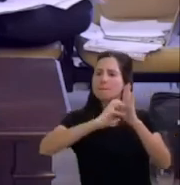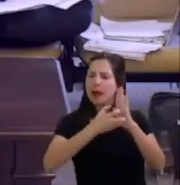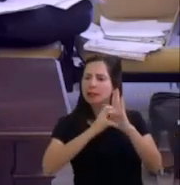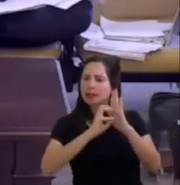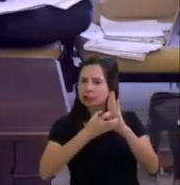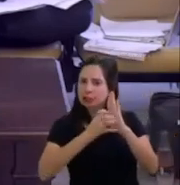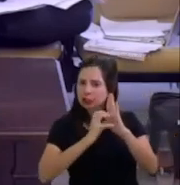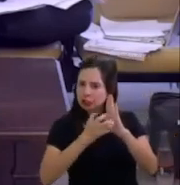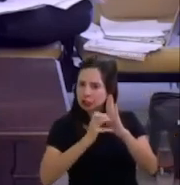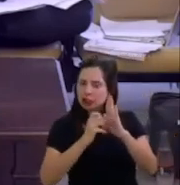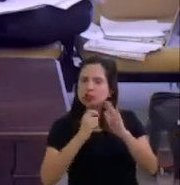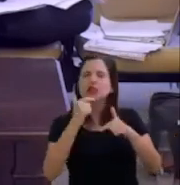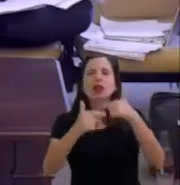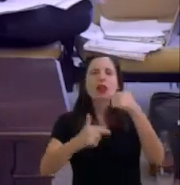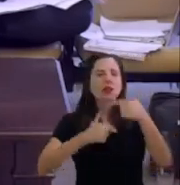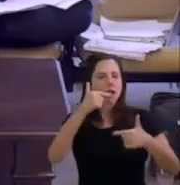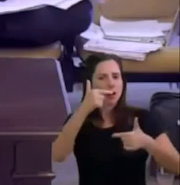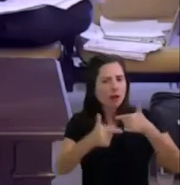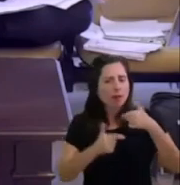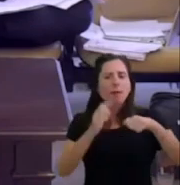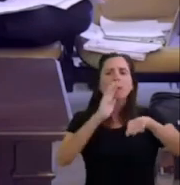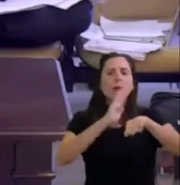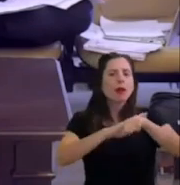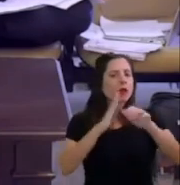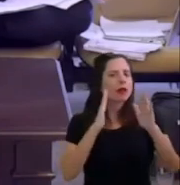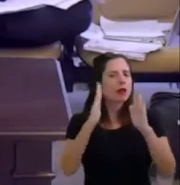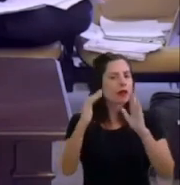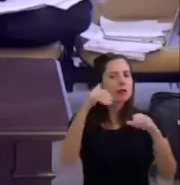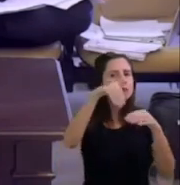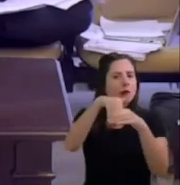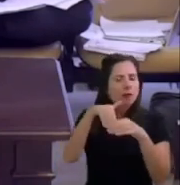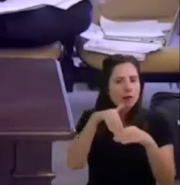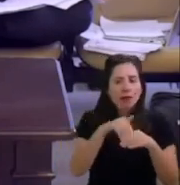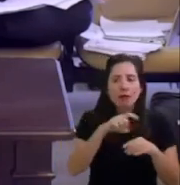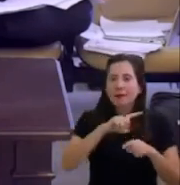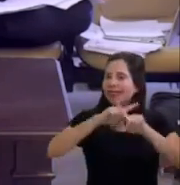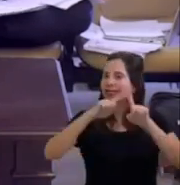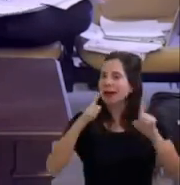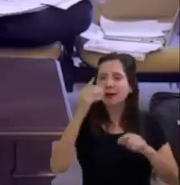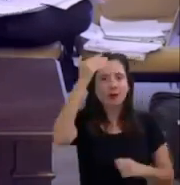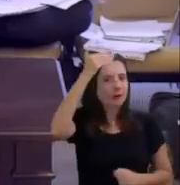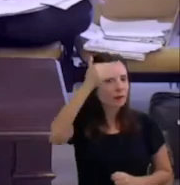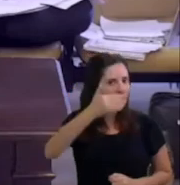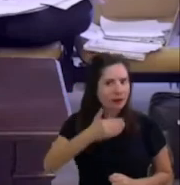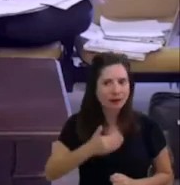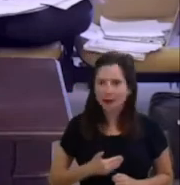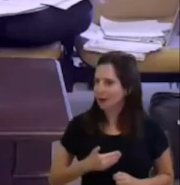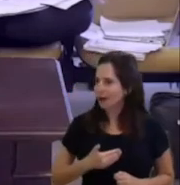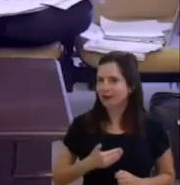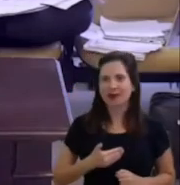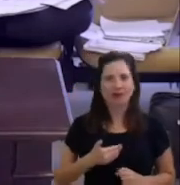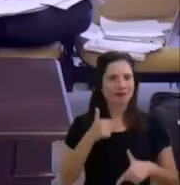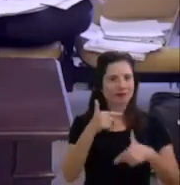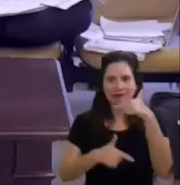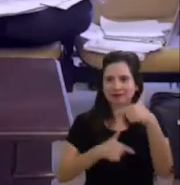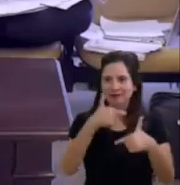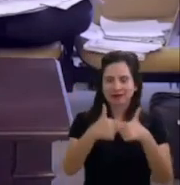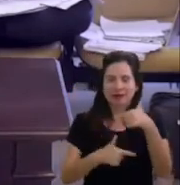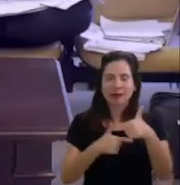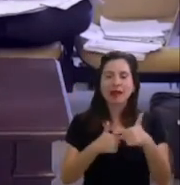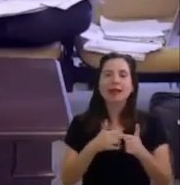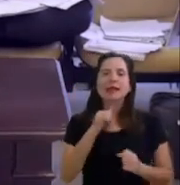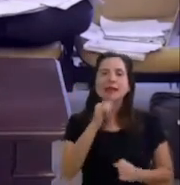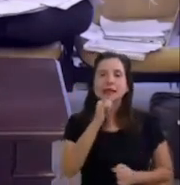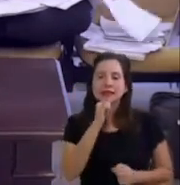serviços que são tipicamente eleitorais, muitos deles sem qualquer comprovação de ter sido prestado qualquer serviço. Bela Tchau, empresa do